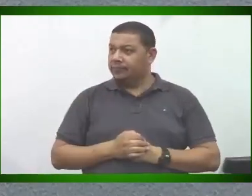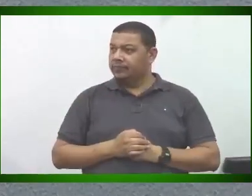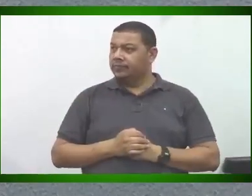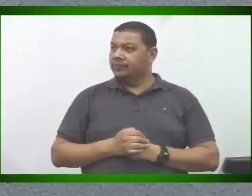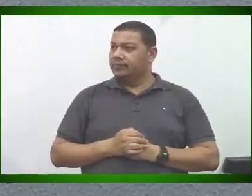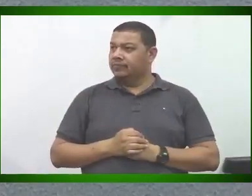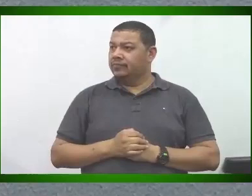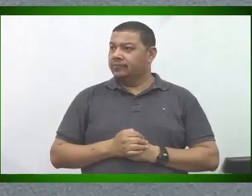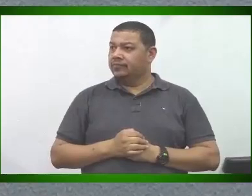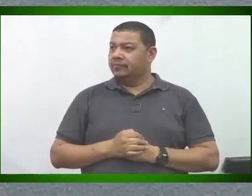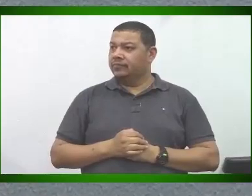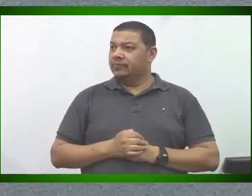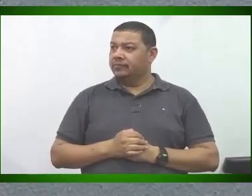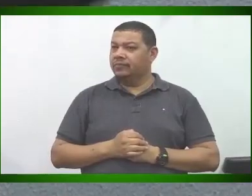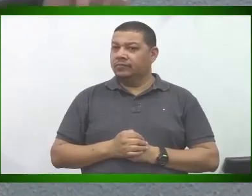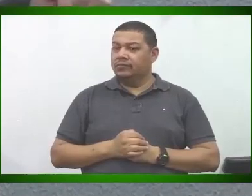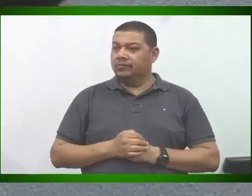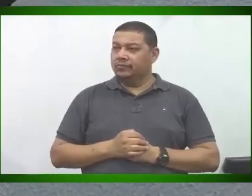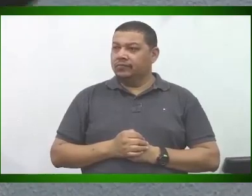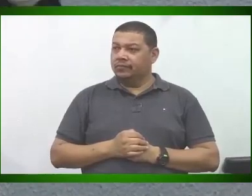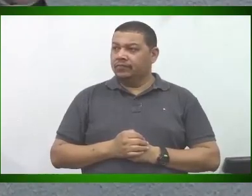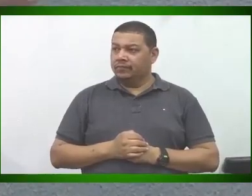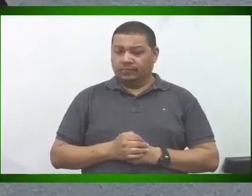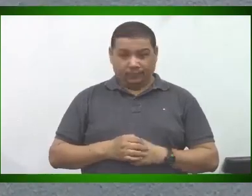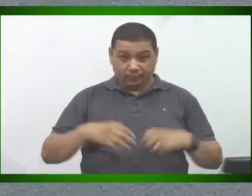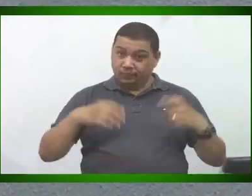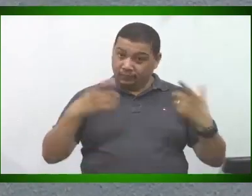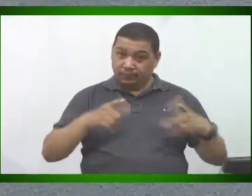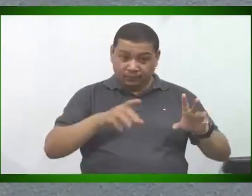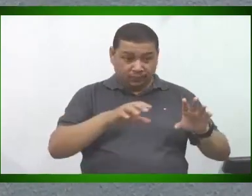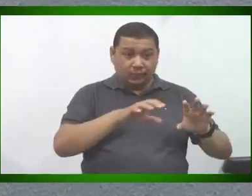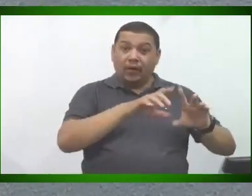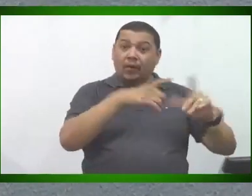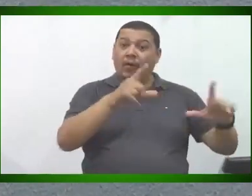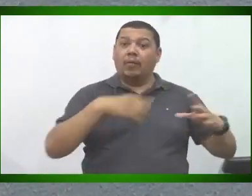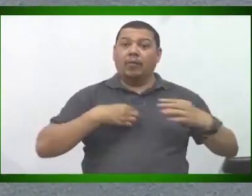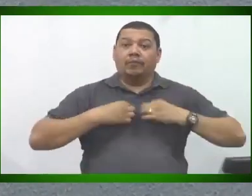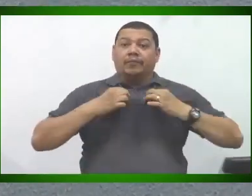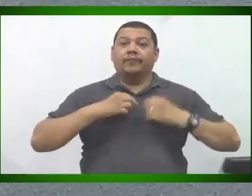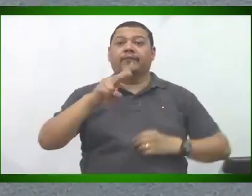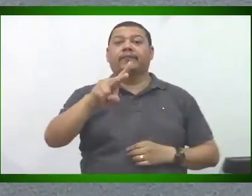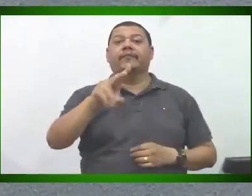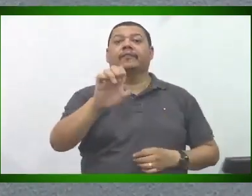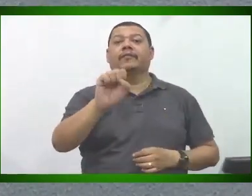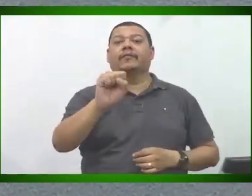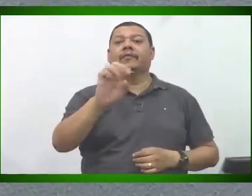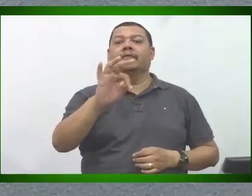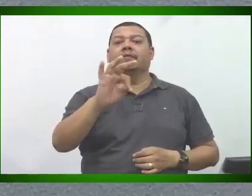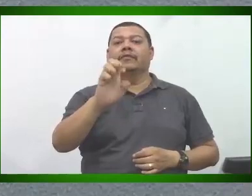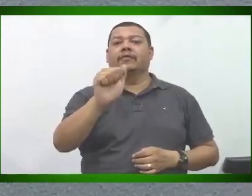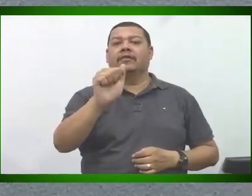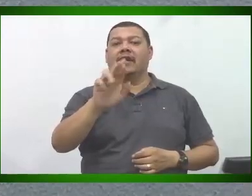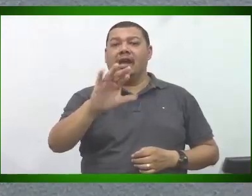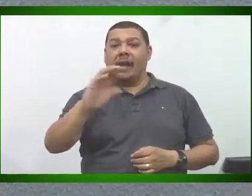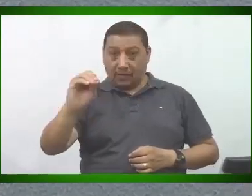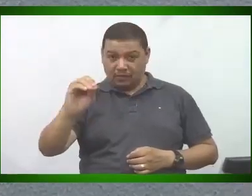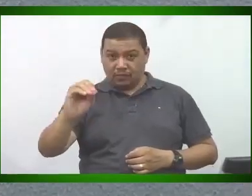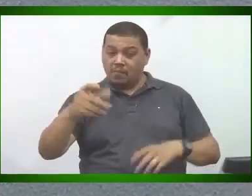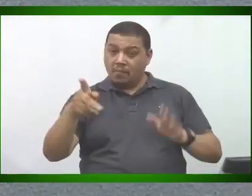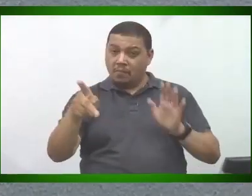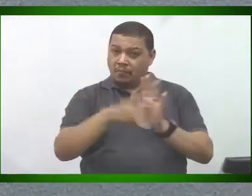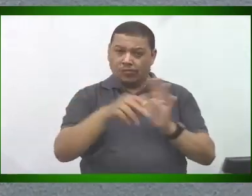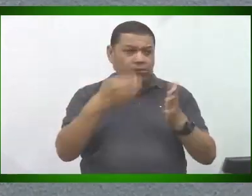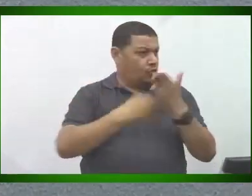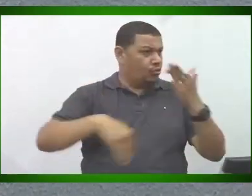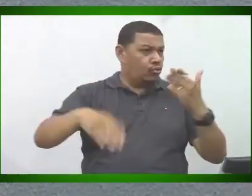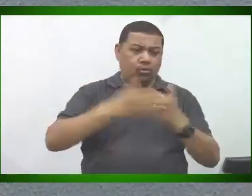reforma total nos vestiários, tanto local, da equipe local, quanto do visitante. Então, eu espero aí, peço ao